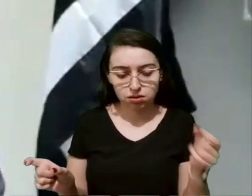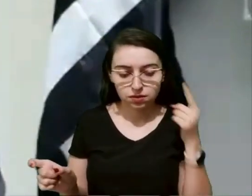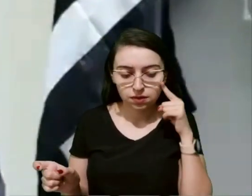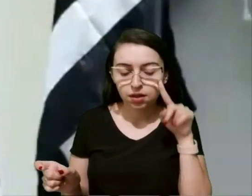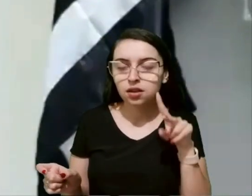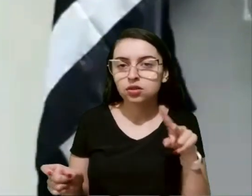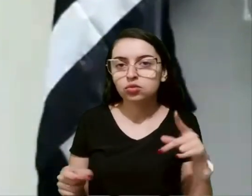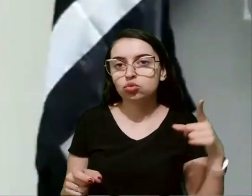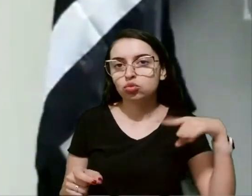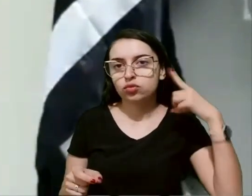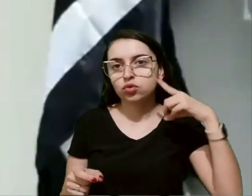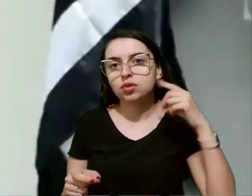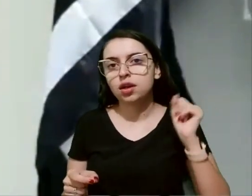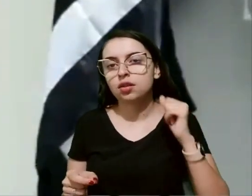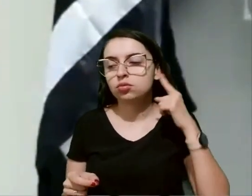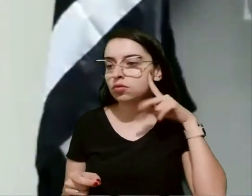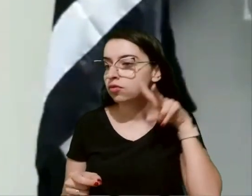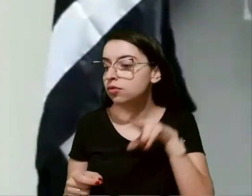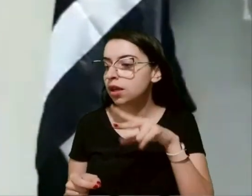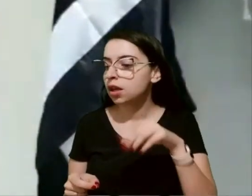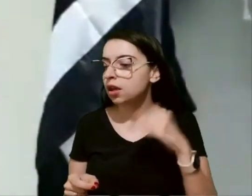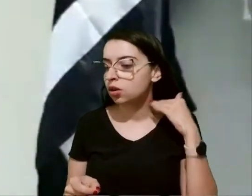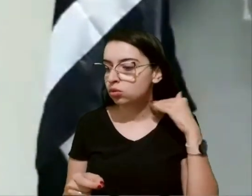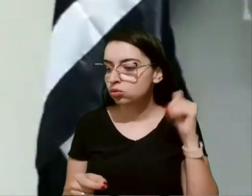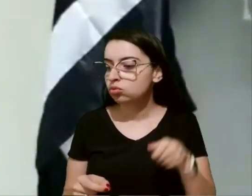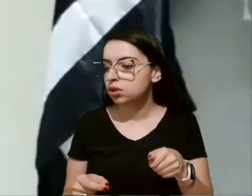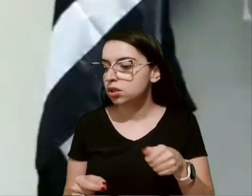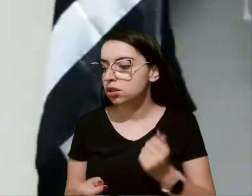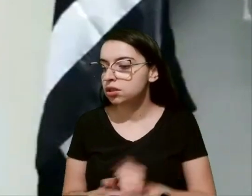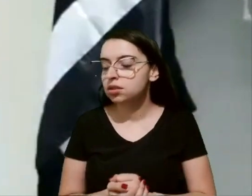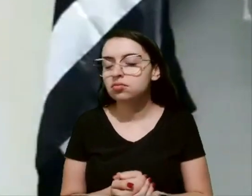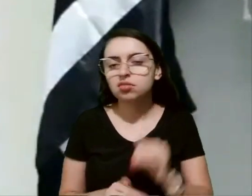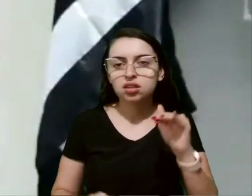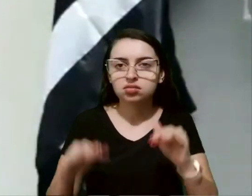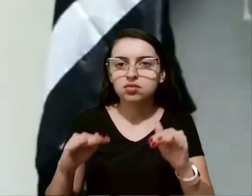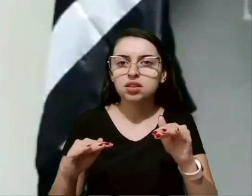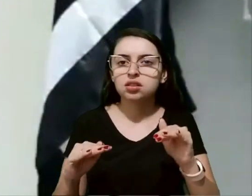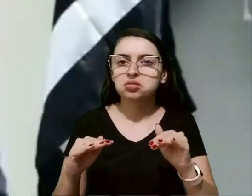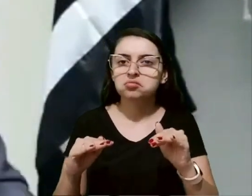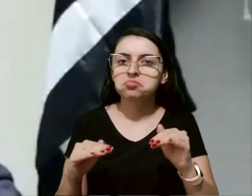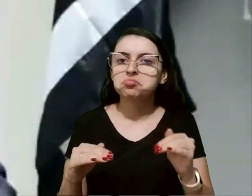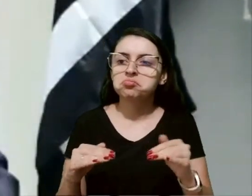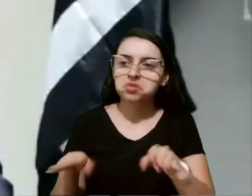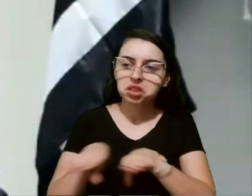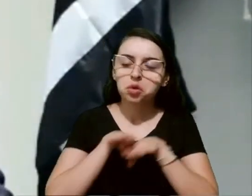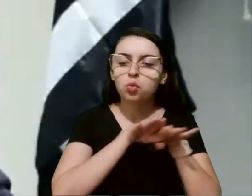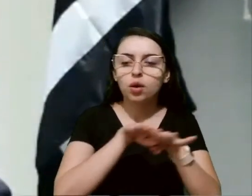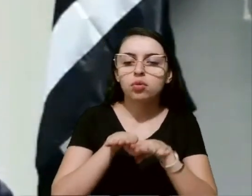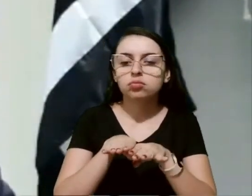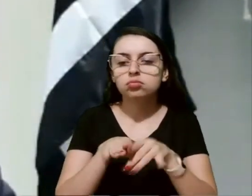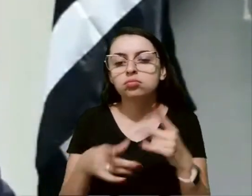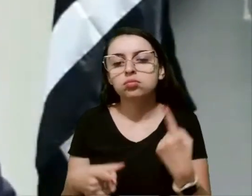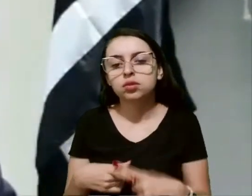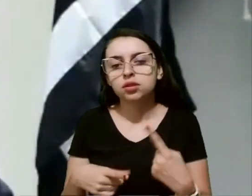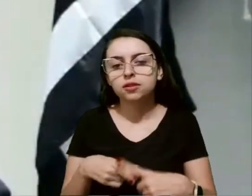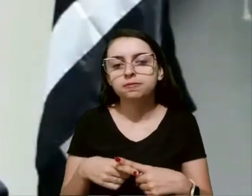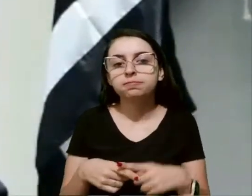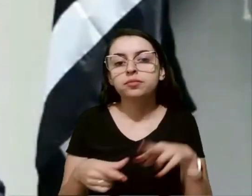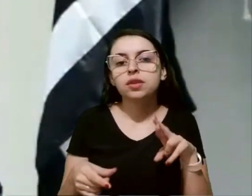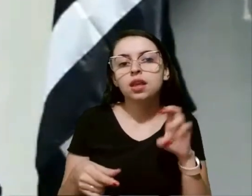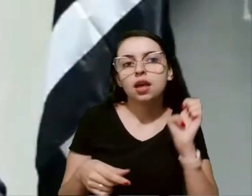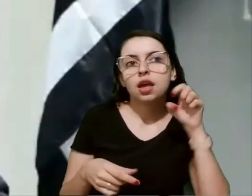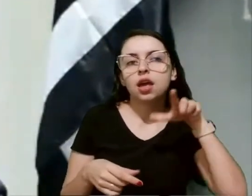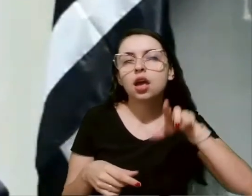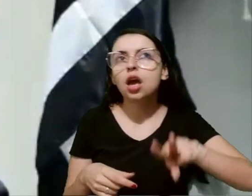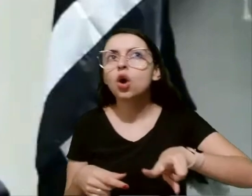refletiu nos advogados, se reflete no juiz. Os dois acham que podem ganhar. E, na média, eles acertam igual. Não haveria por que os réus ou os